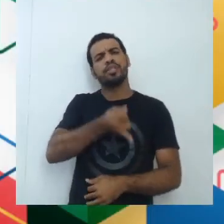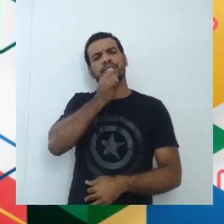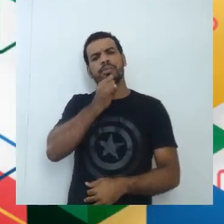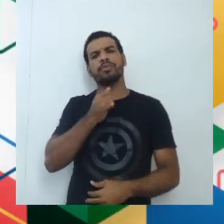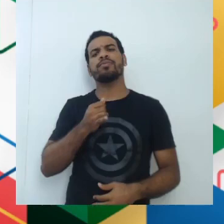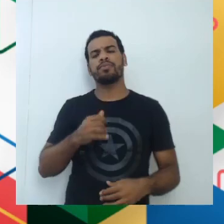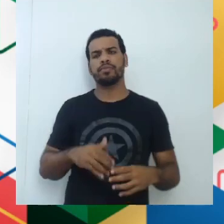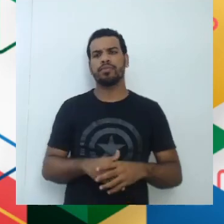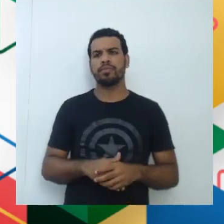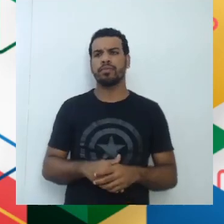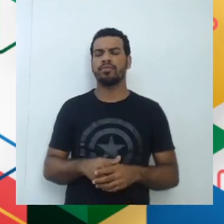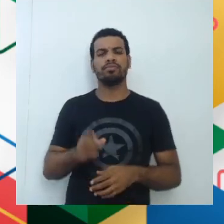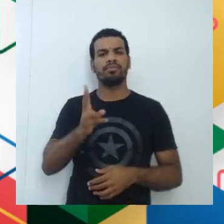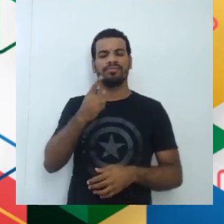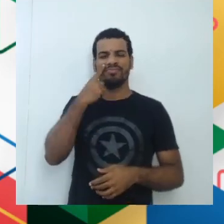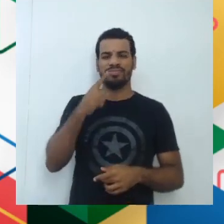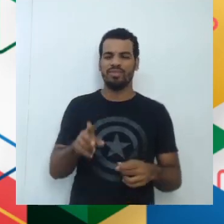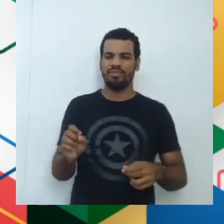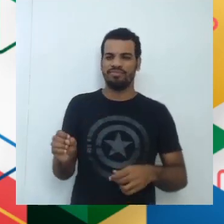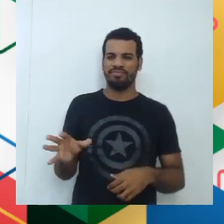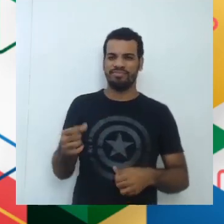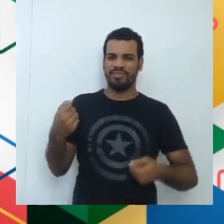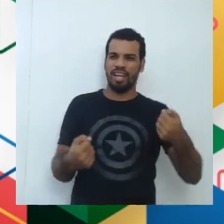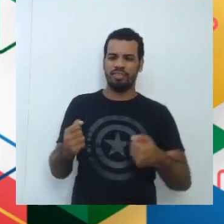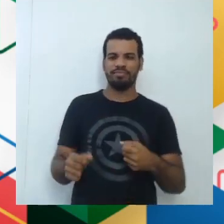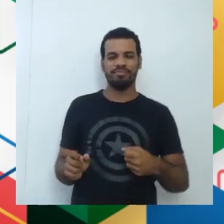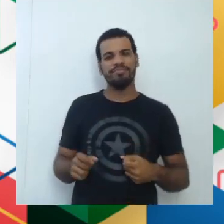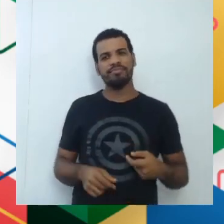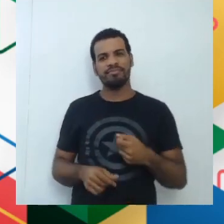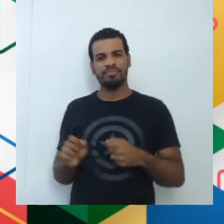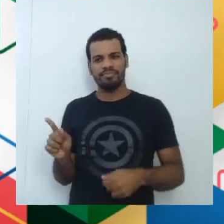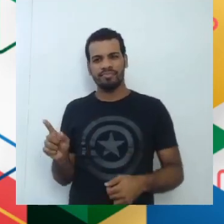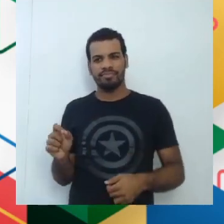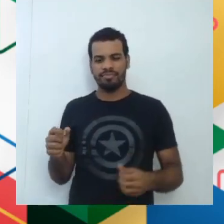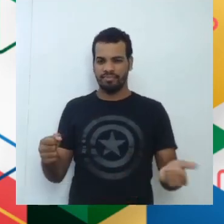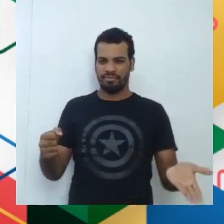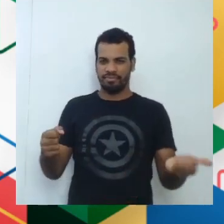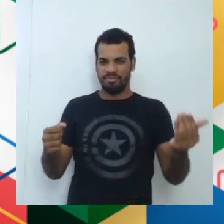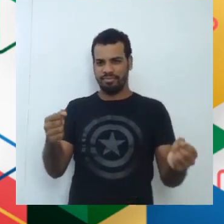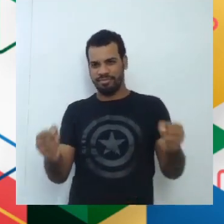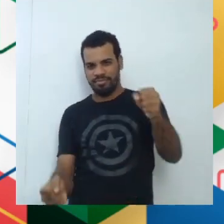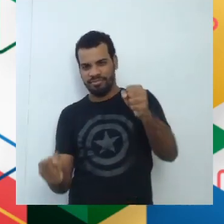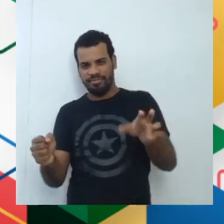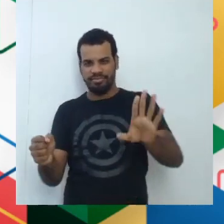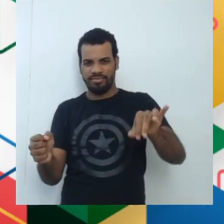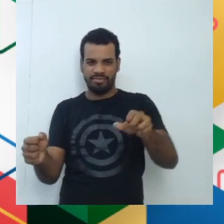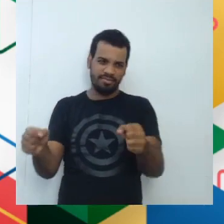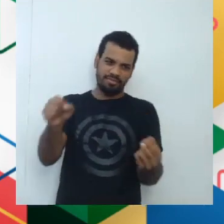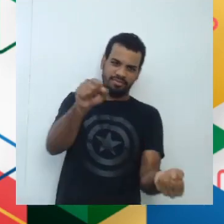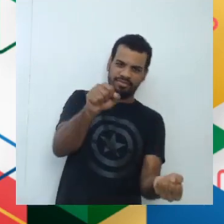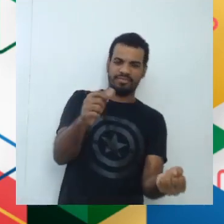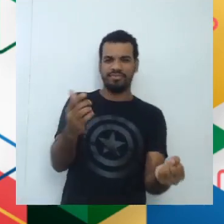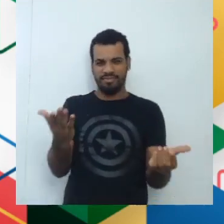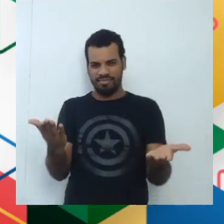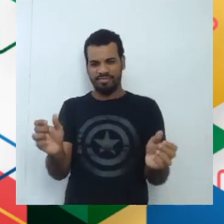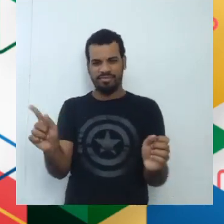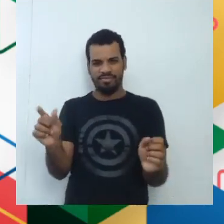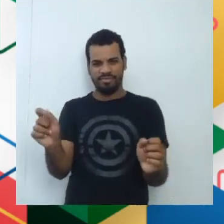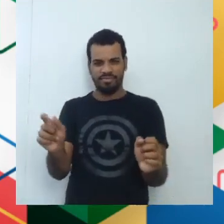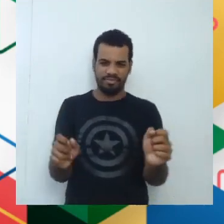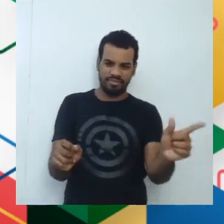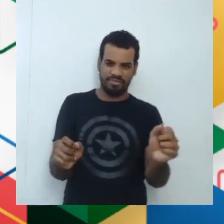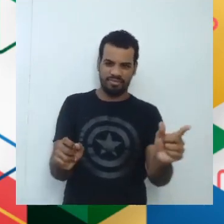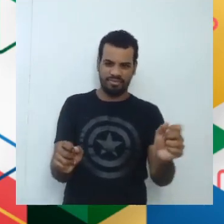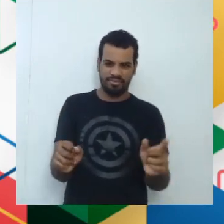sempre utilizo a seta, aquela seta do carro, né? Quando o carro liga a seta para ir à direita ou para ir à esquerda, essa ação de ligar